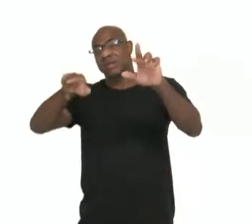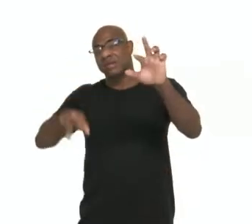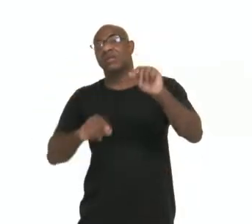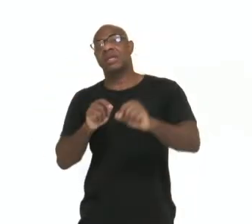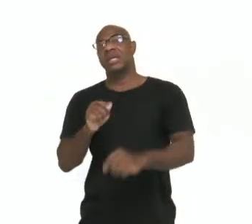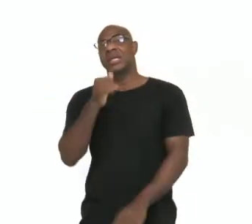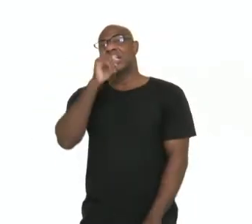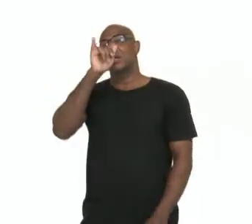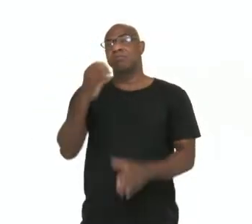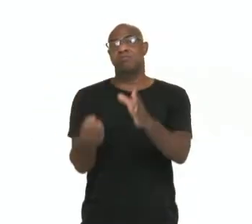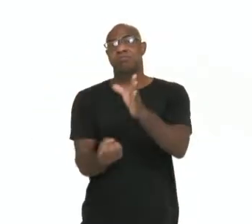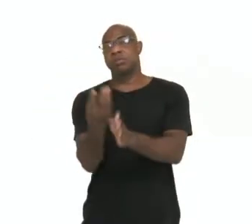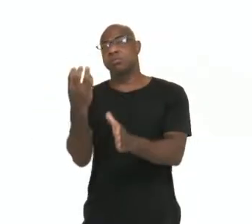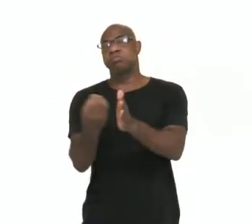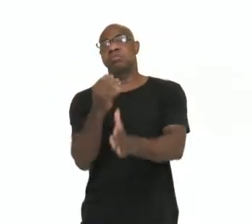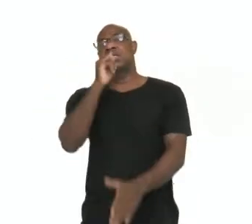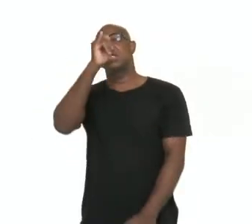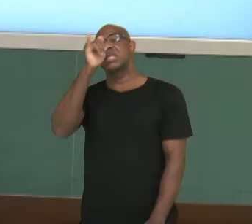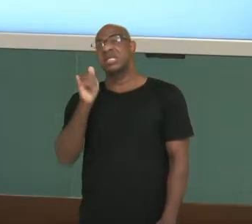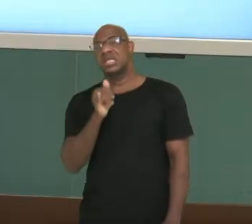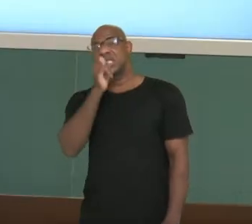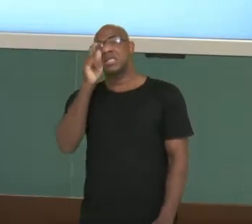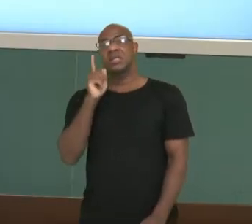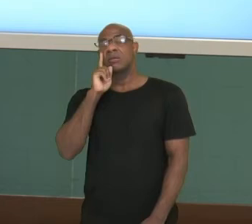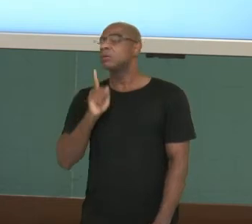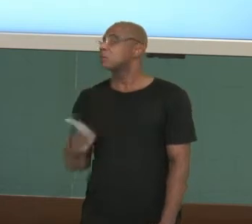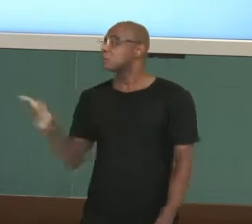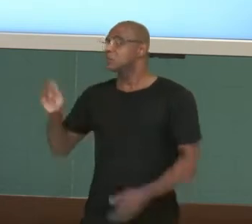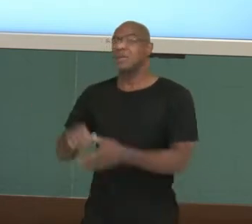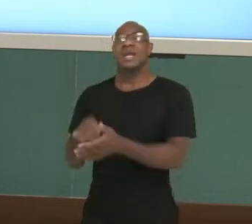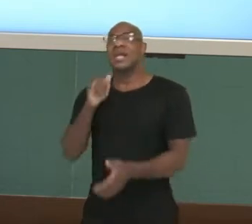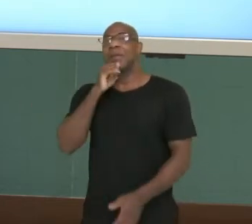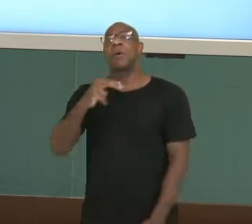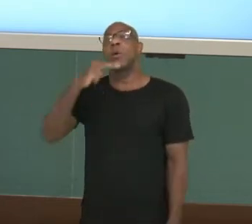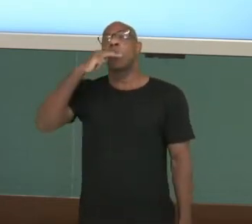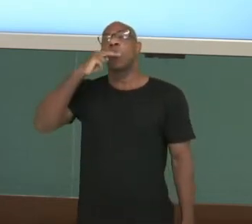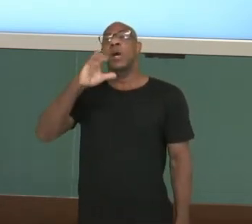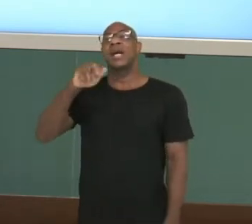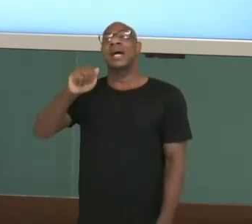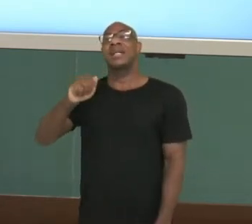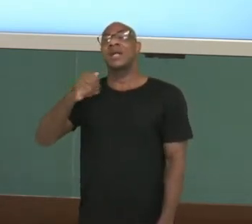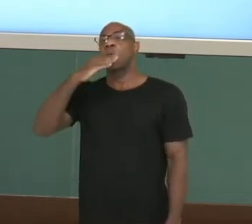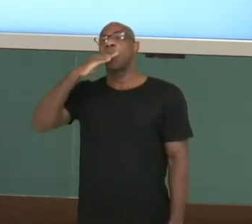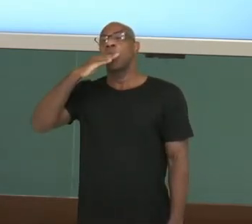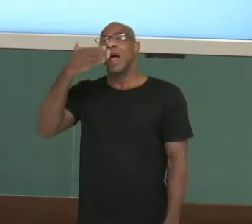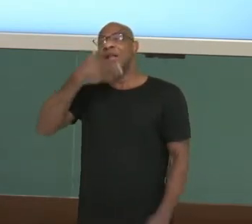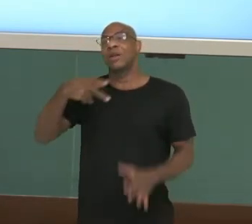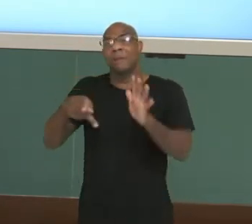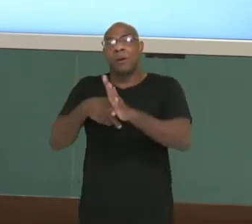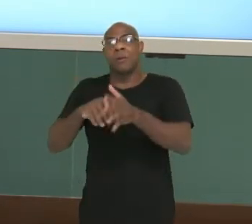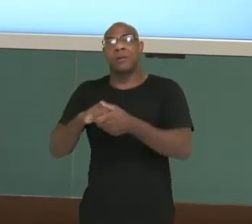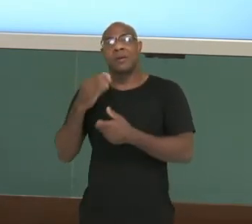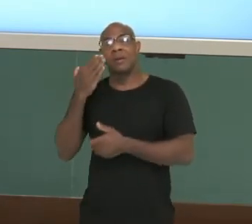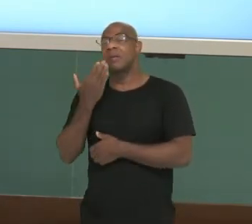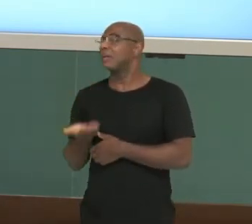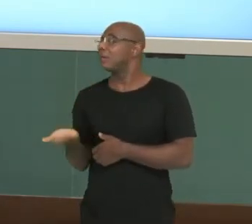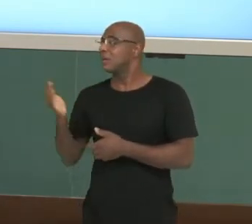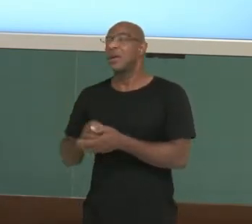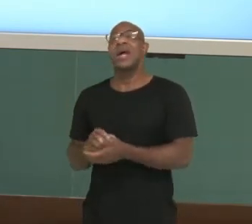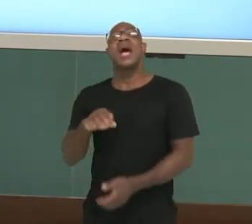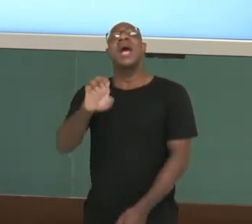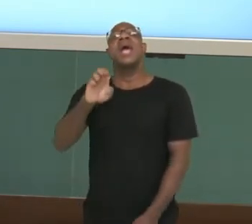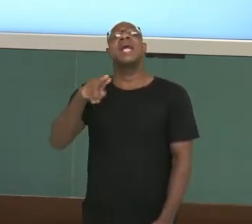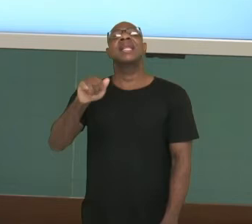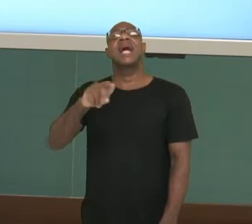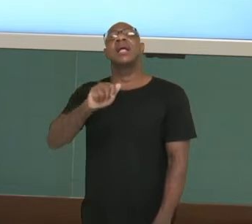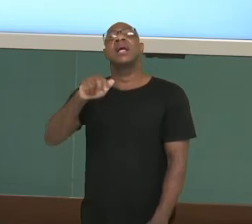energia. Por sua vez, ó, nós vamos ter aqui os derivados da cana-de-açúcar. Se a gente perceber ó, o quanto o etanol, os